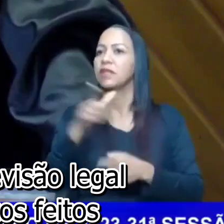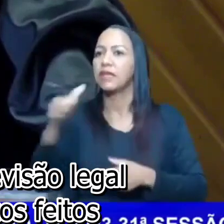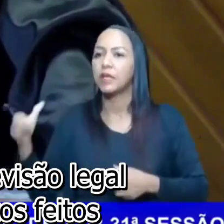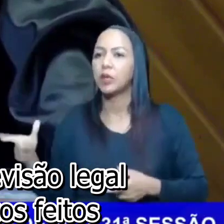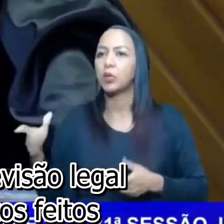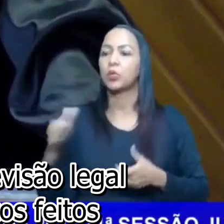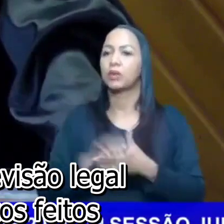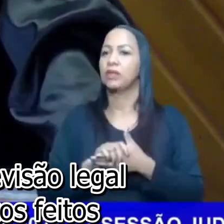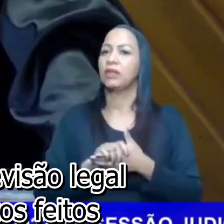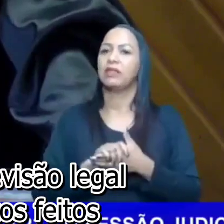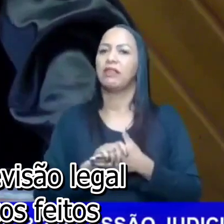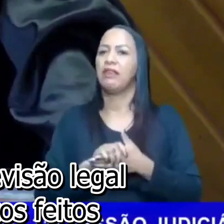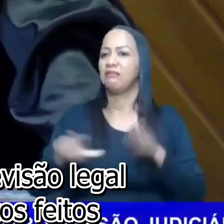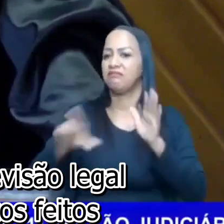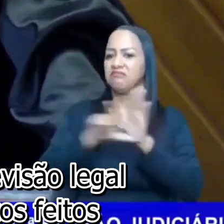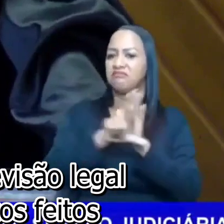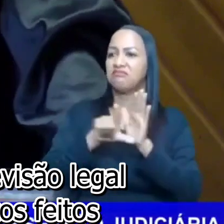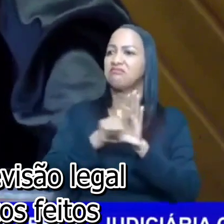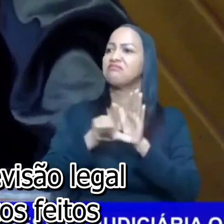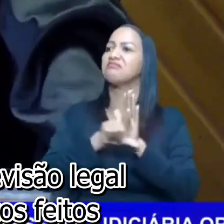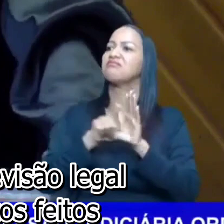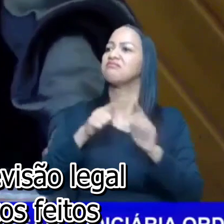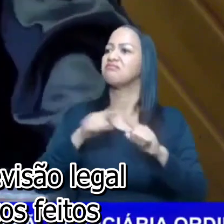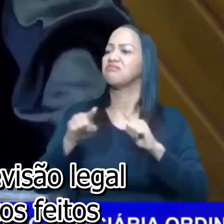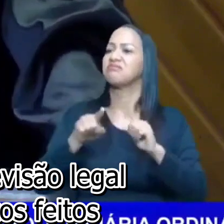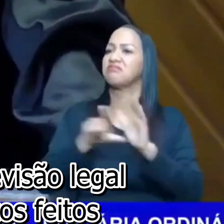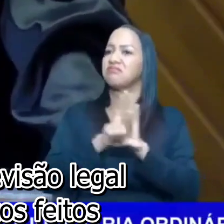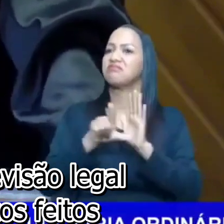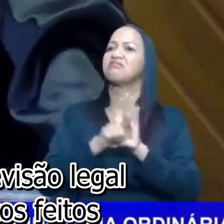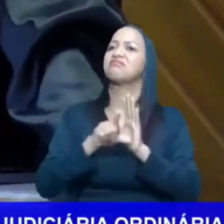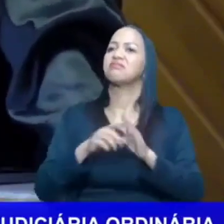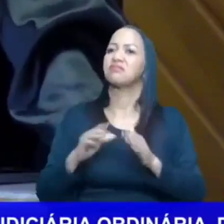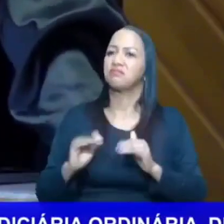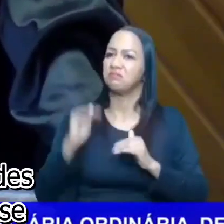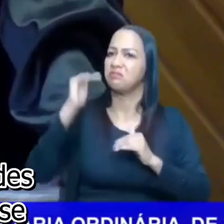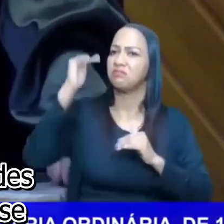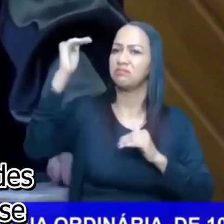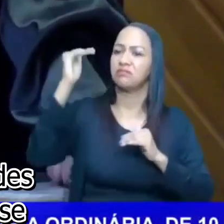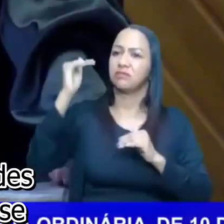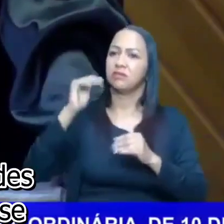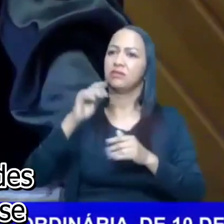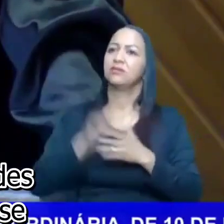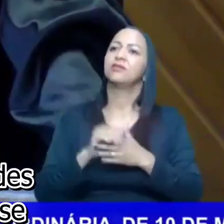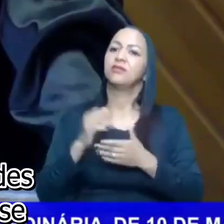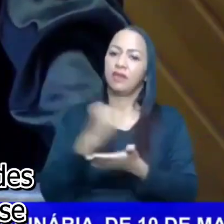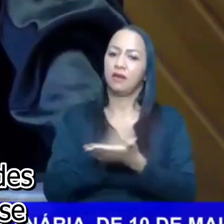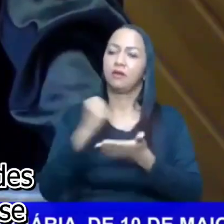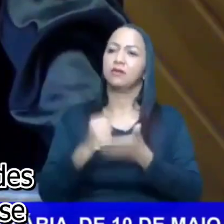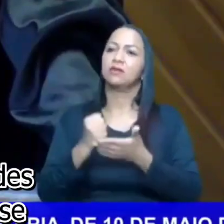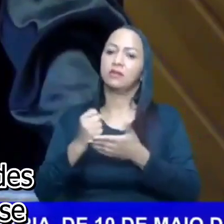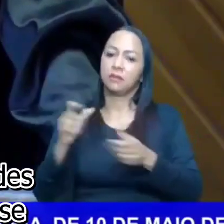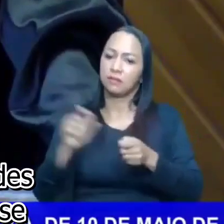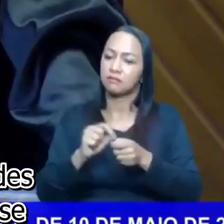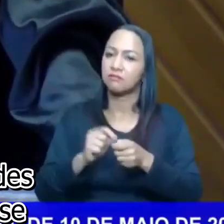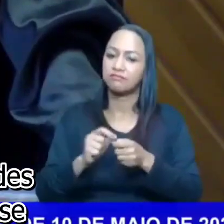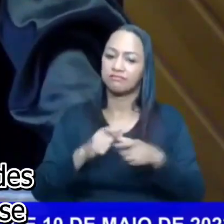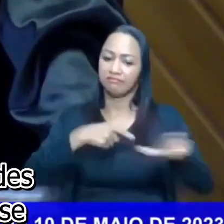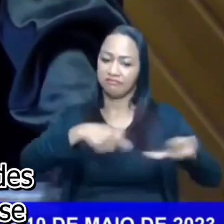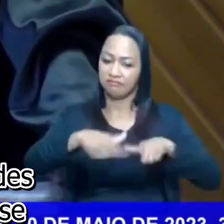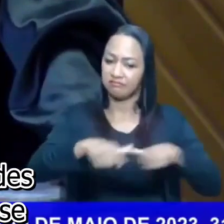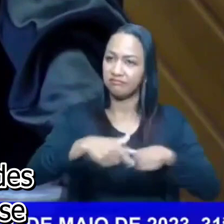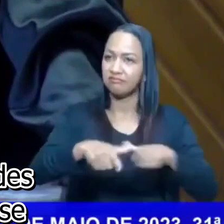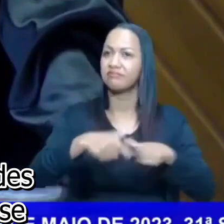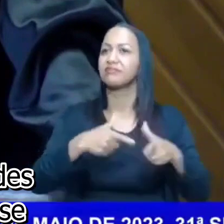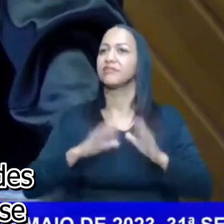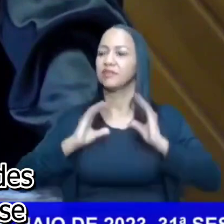inexiste qualquer previsão legal no sentido de fixar qualquer teto a pagamentos feitos aos contratados para realizar as atividades